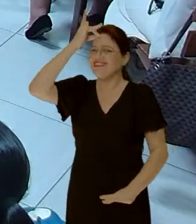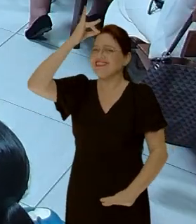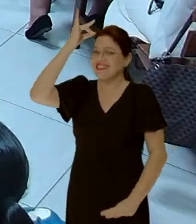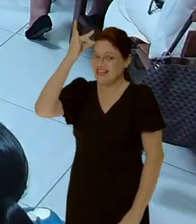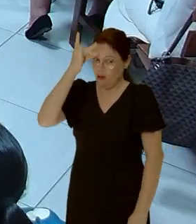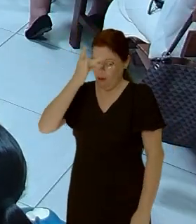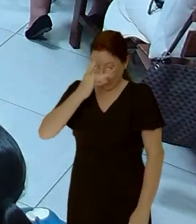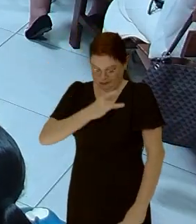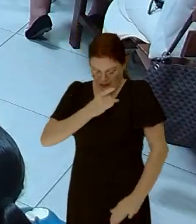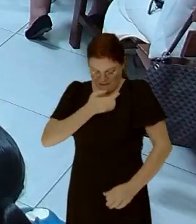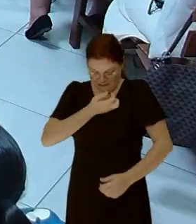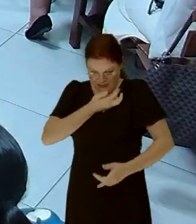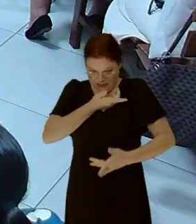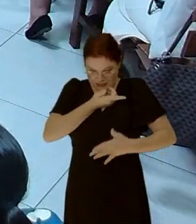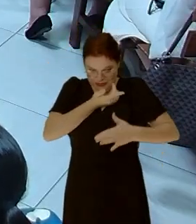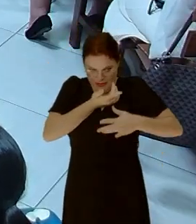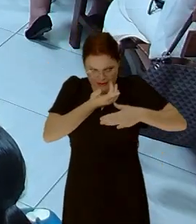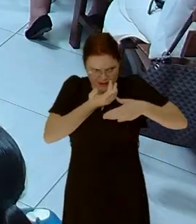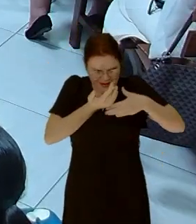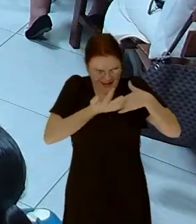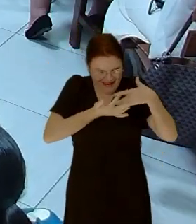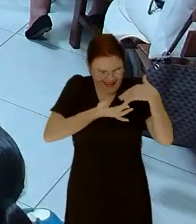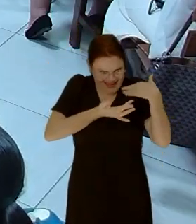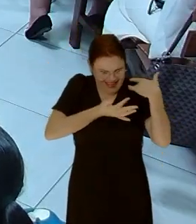mas o fogo santo